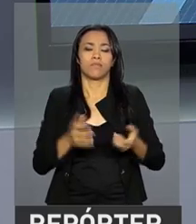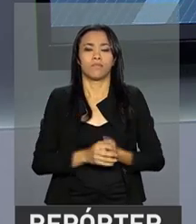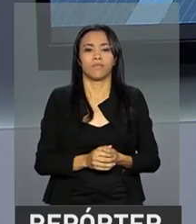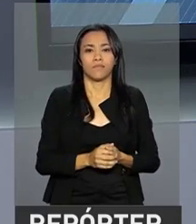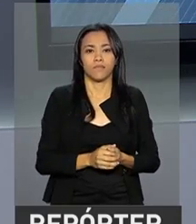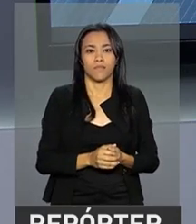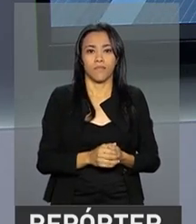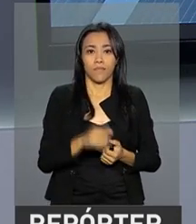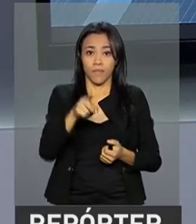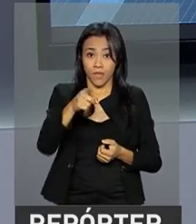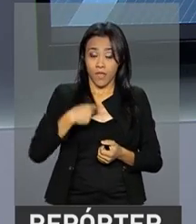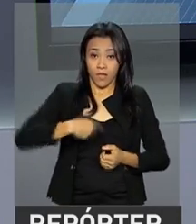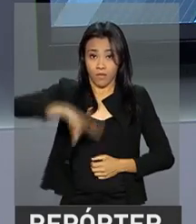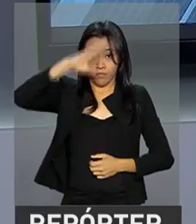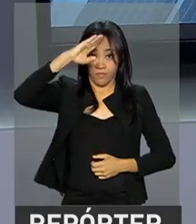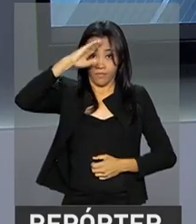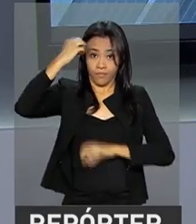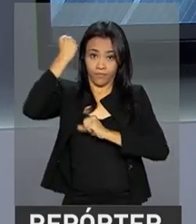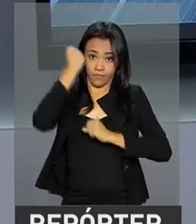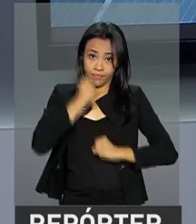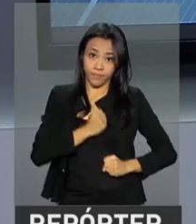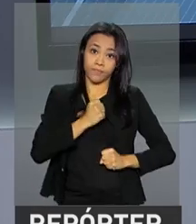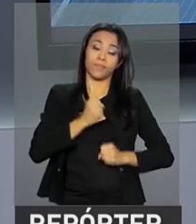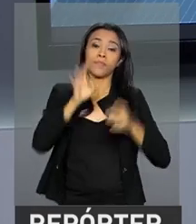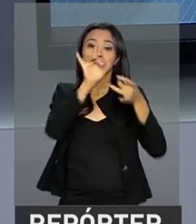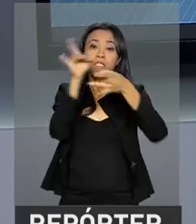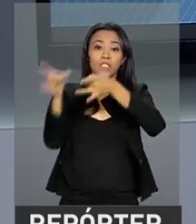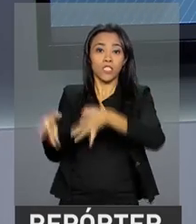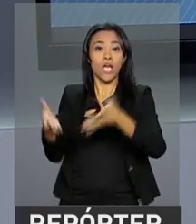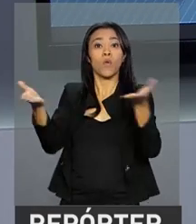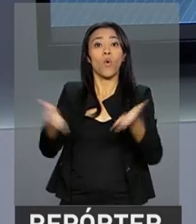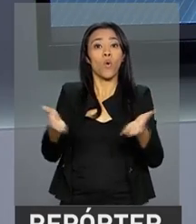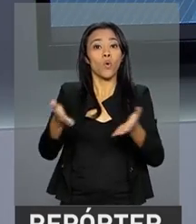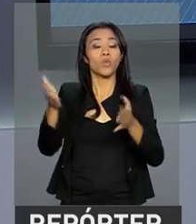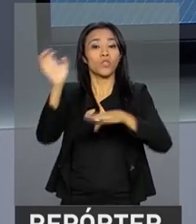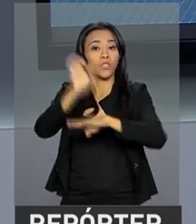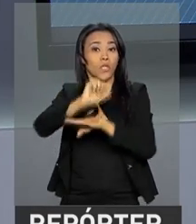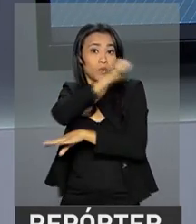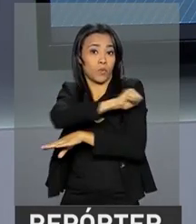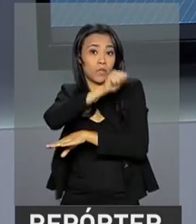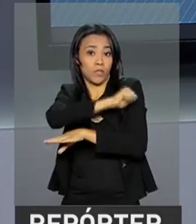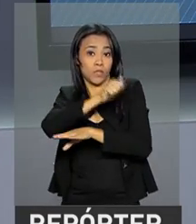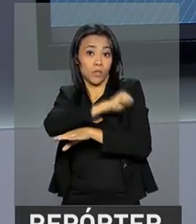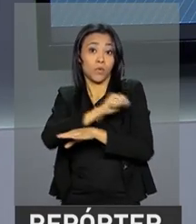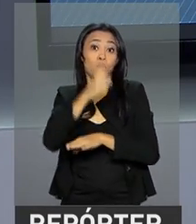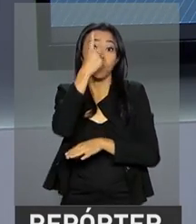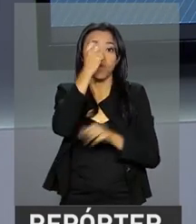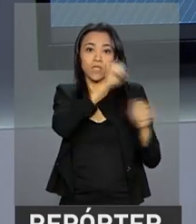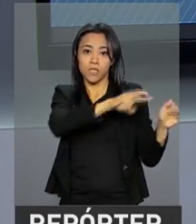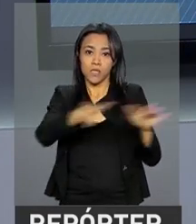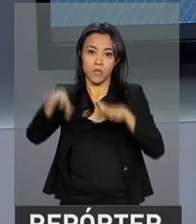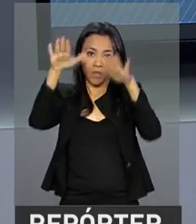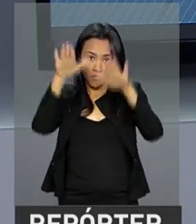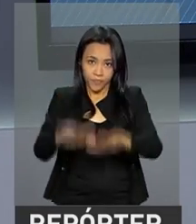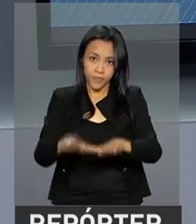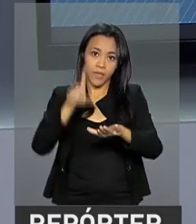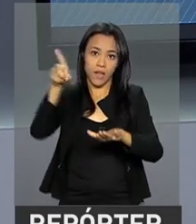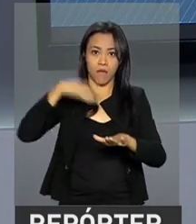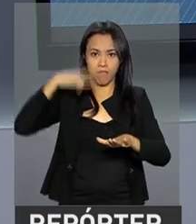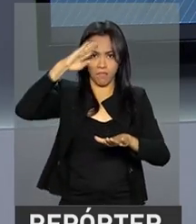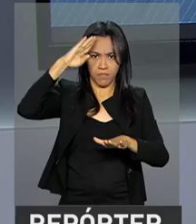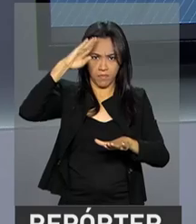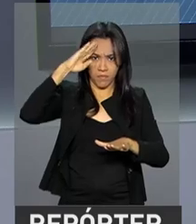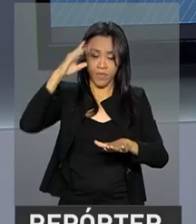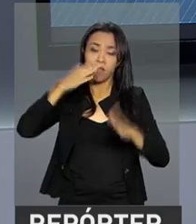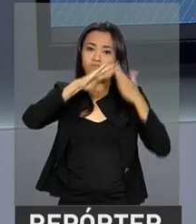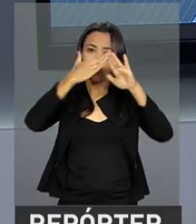as forças armadas deixaram a comunidade da rocinha hoje após uma semana atuando na região cerca de mil homens foram